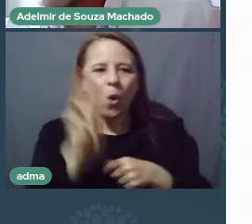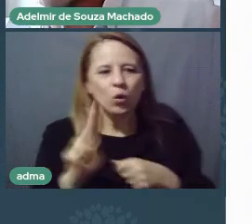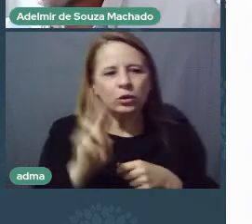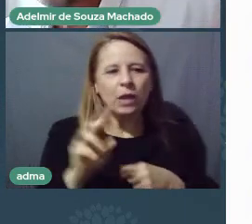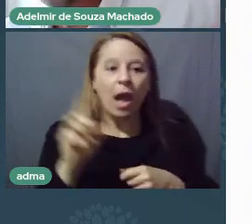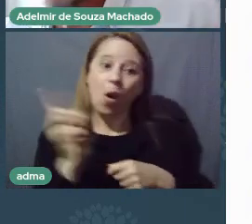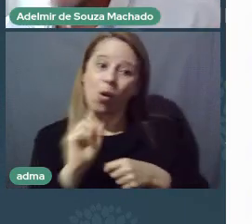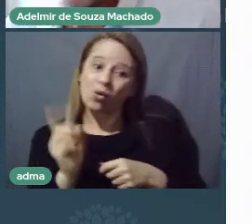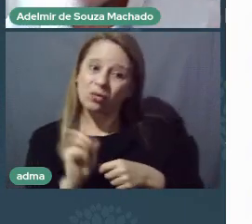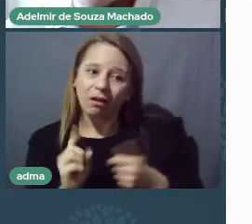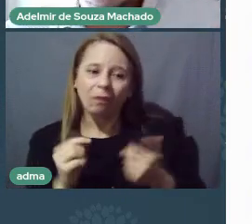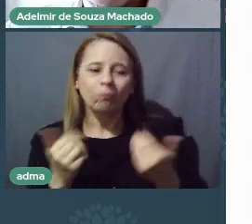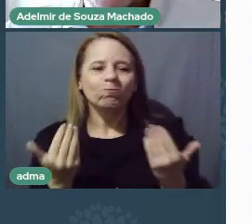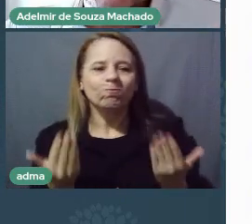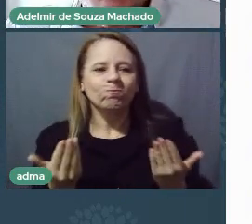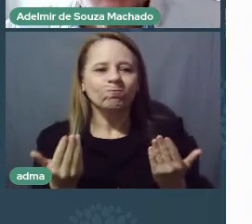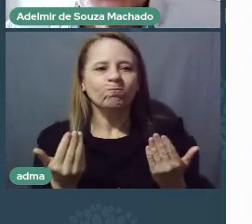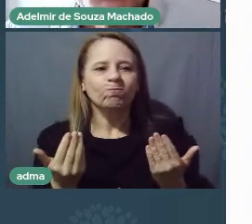determinados